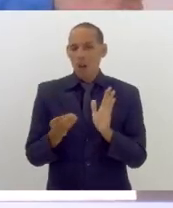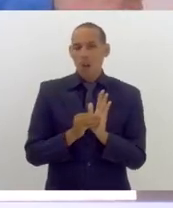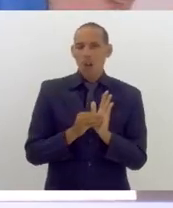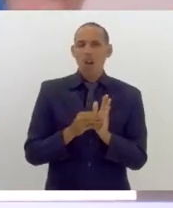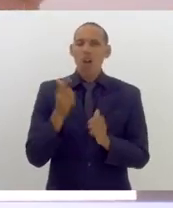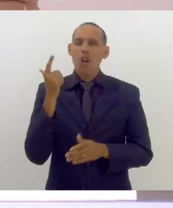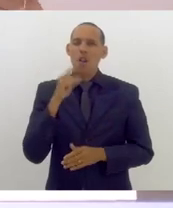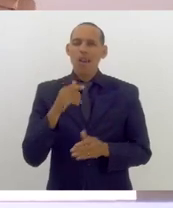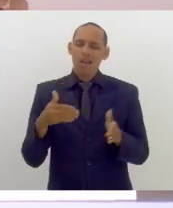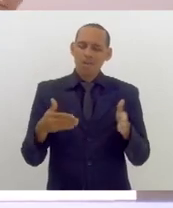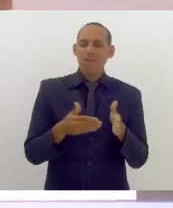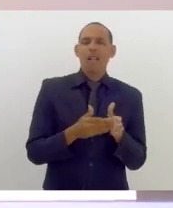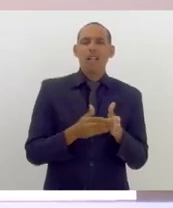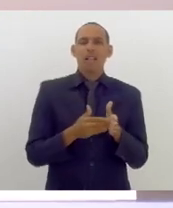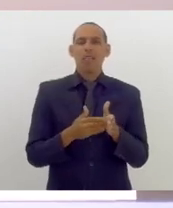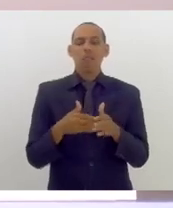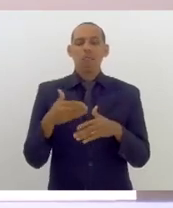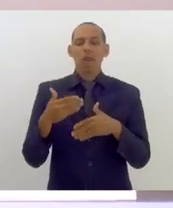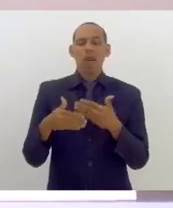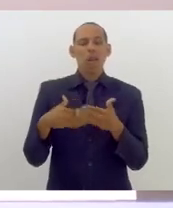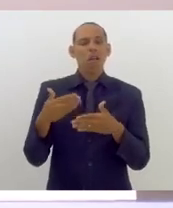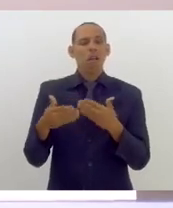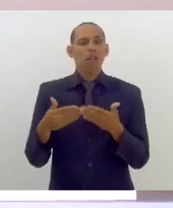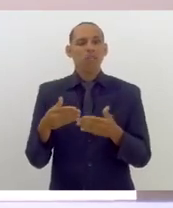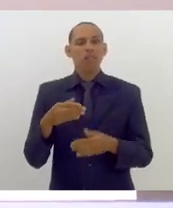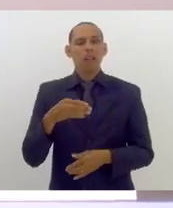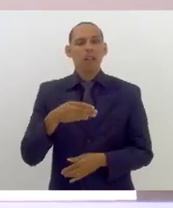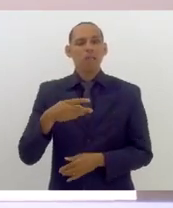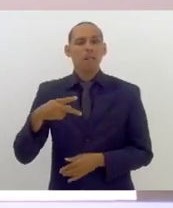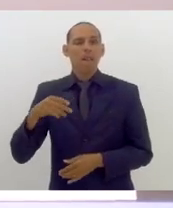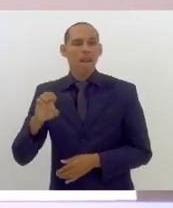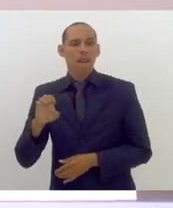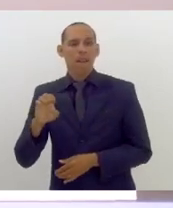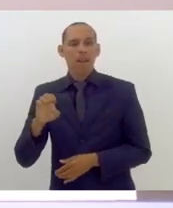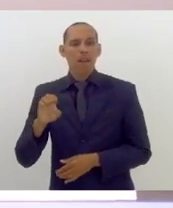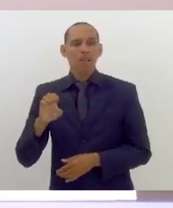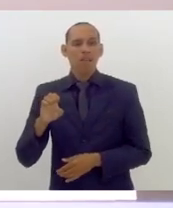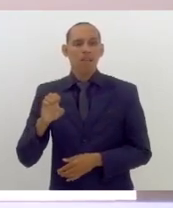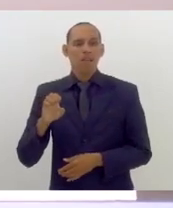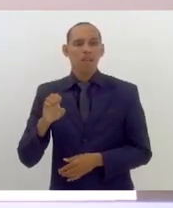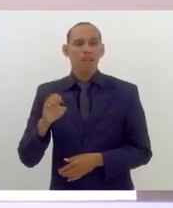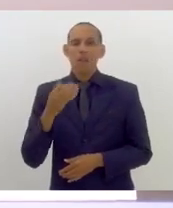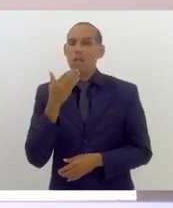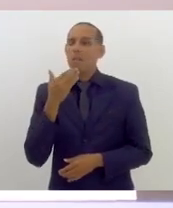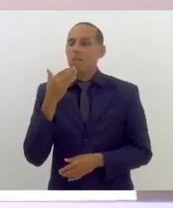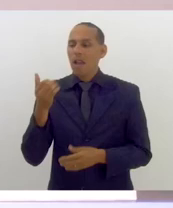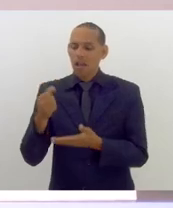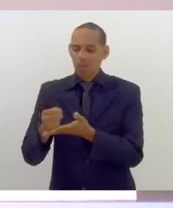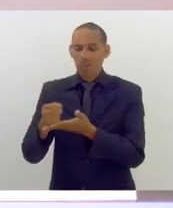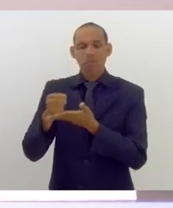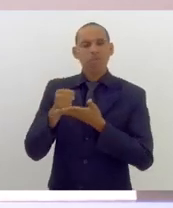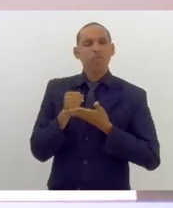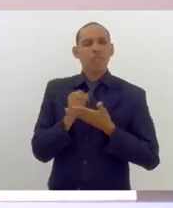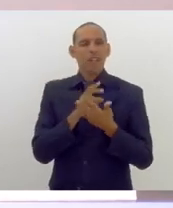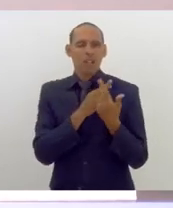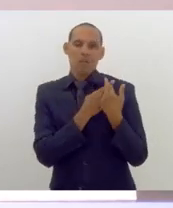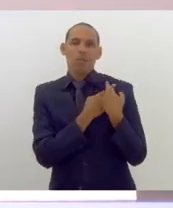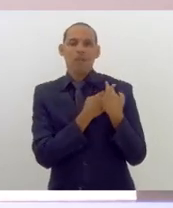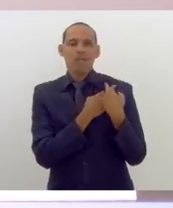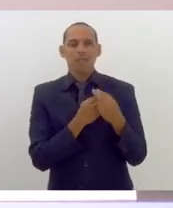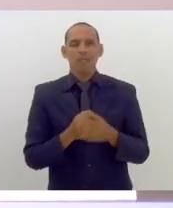sustar naquele determinado momento é o ministério público estadual a Voca para si a responsabilidade